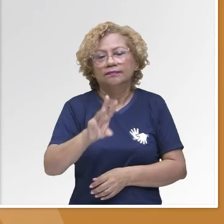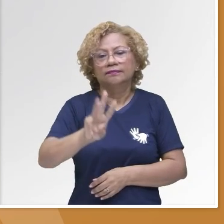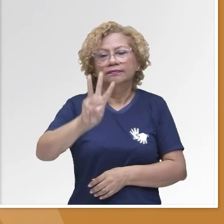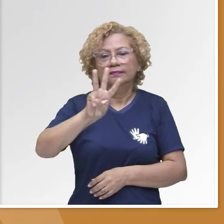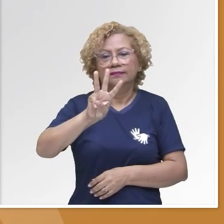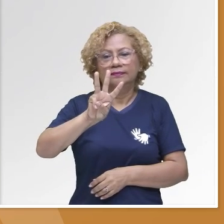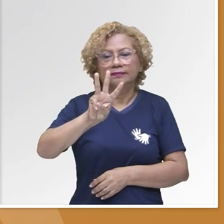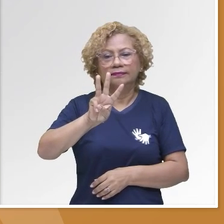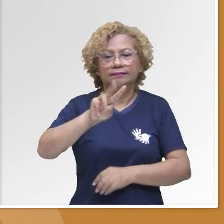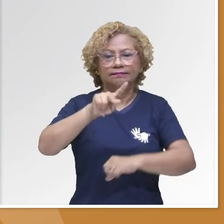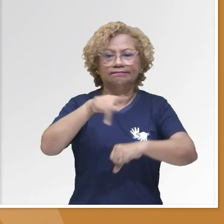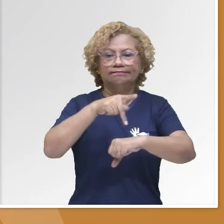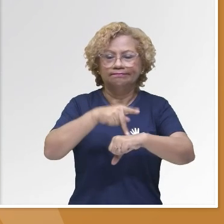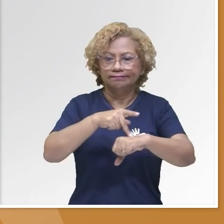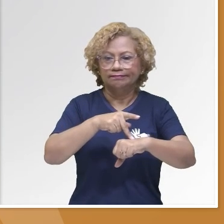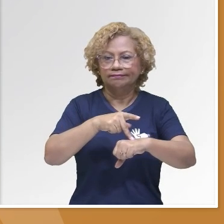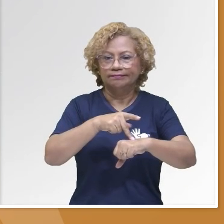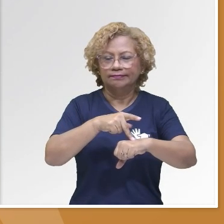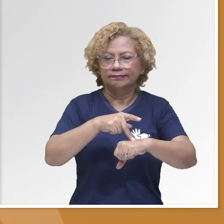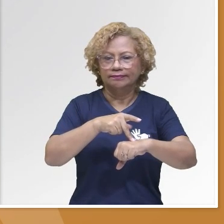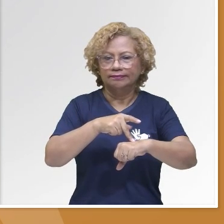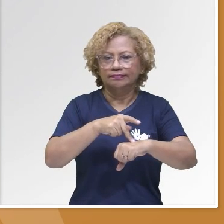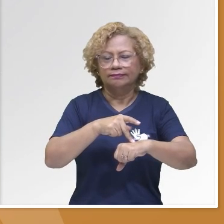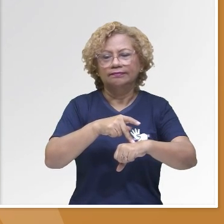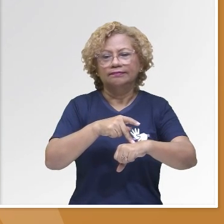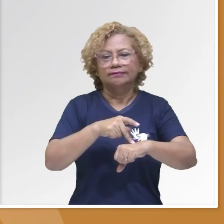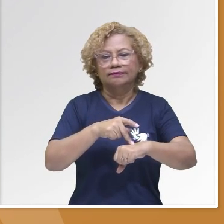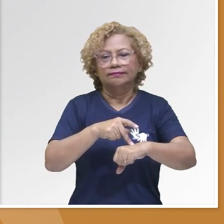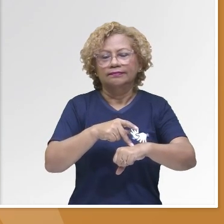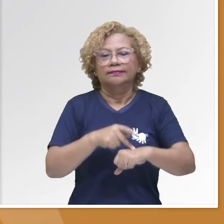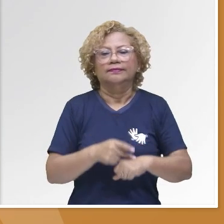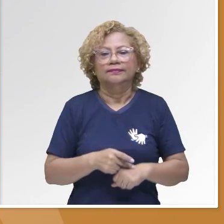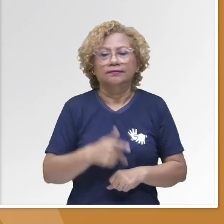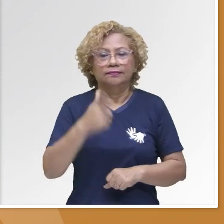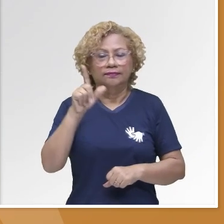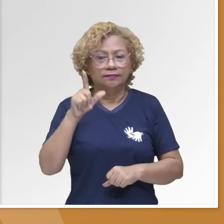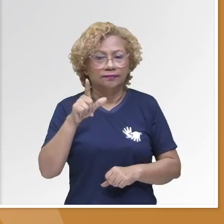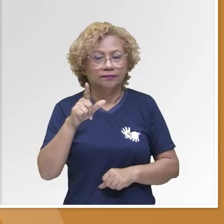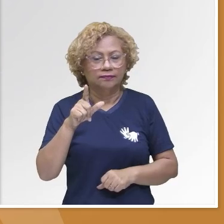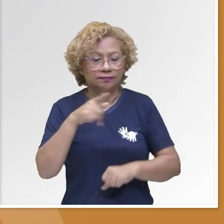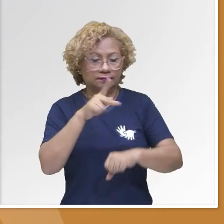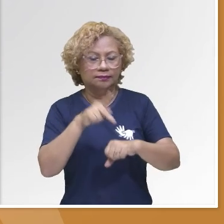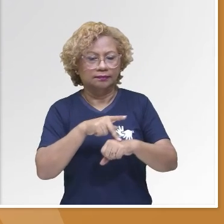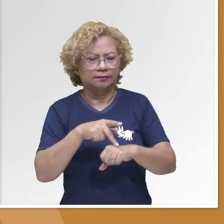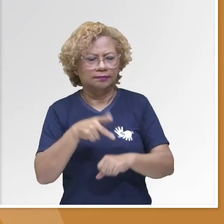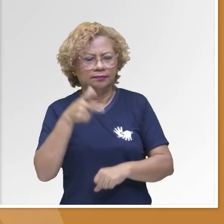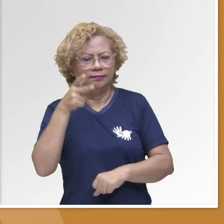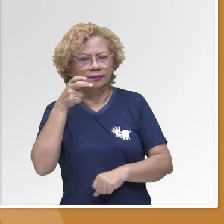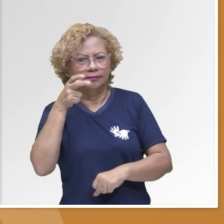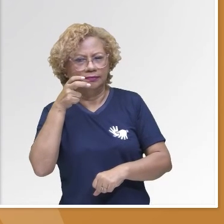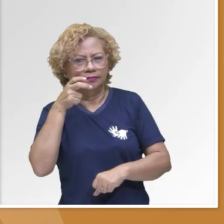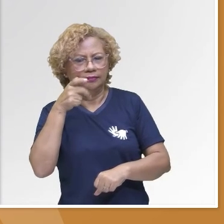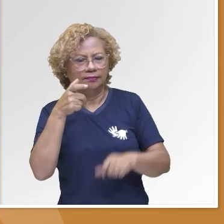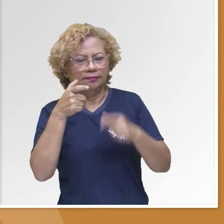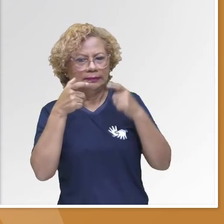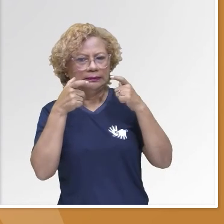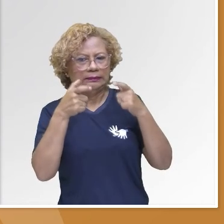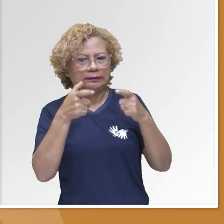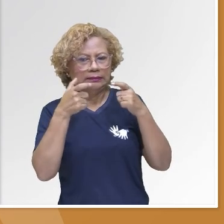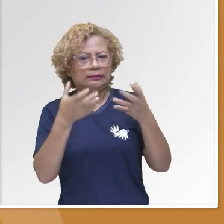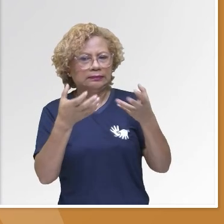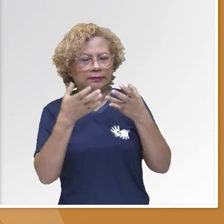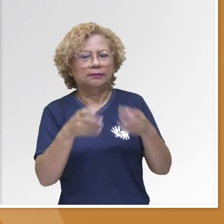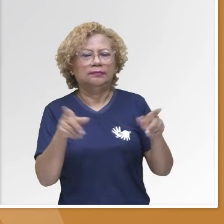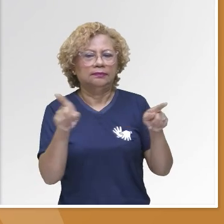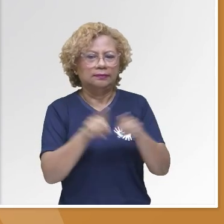Econômica Europeia e hoje em dia a gente conhece, né, como a União Europeia, né? E também temos aí outros países